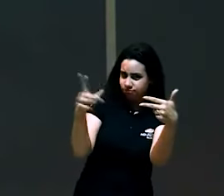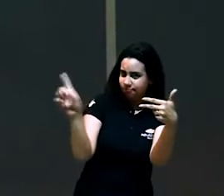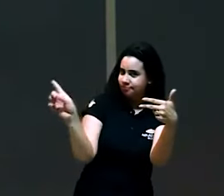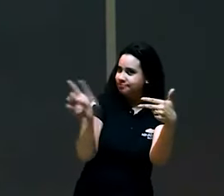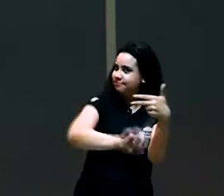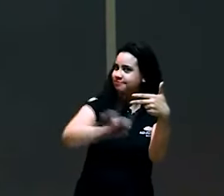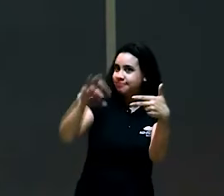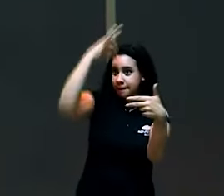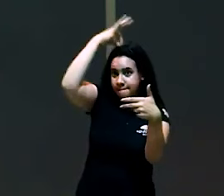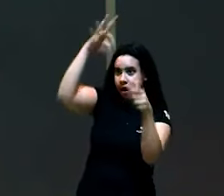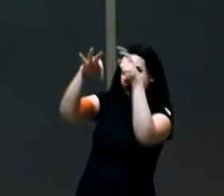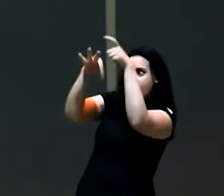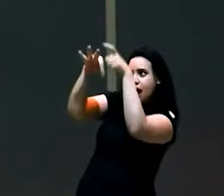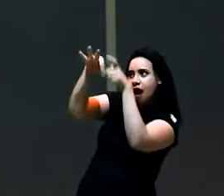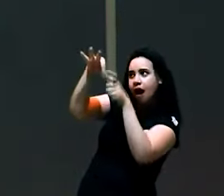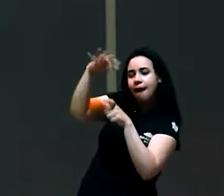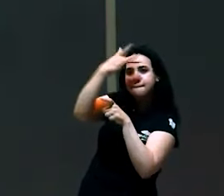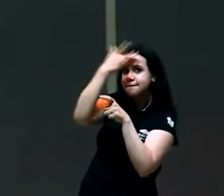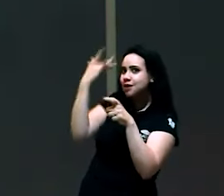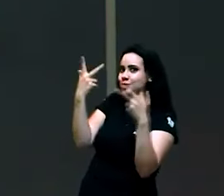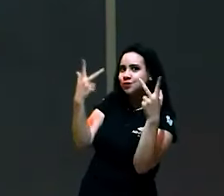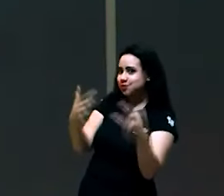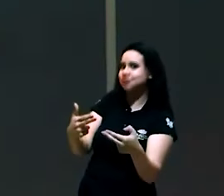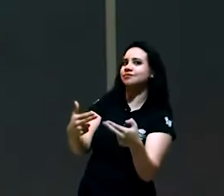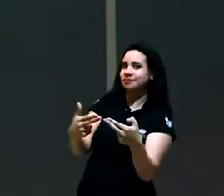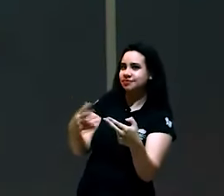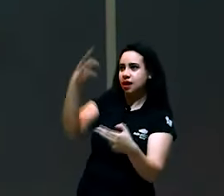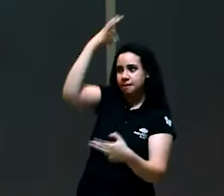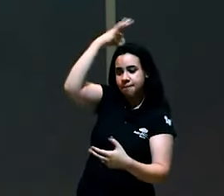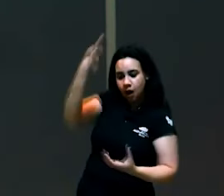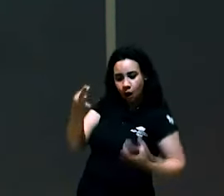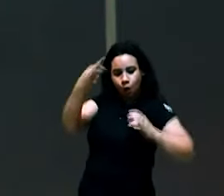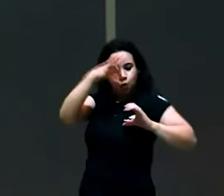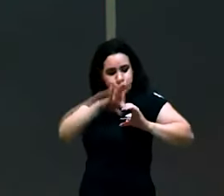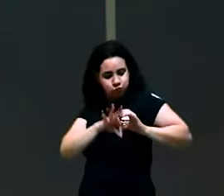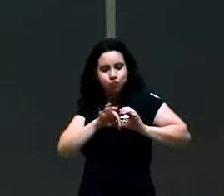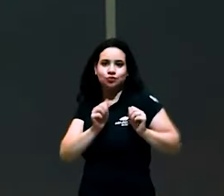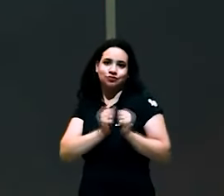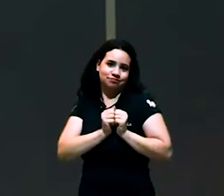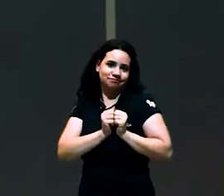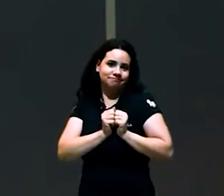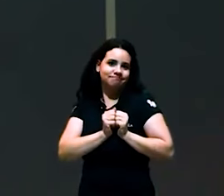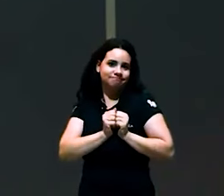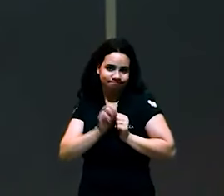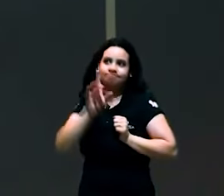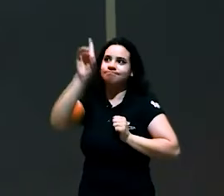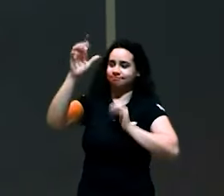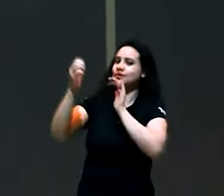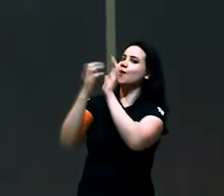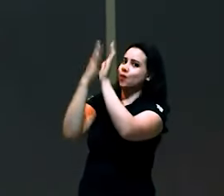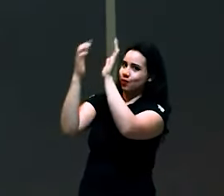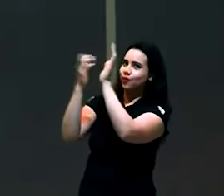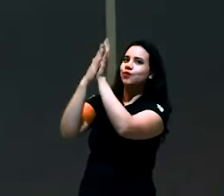e esse alguém mora em nós, está conosco para sempre. Louvado seja Deus nesta